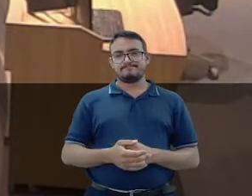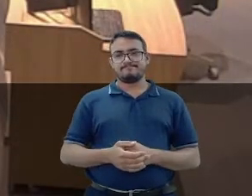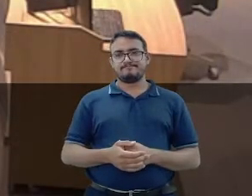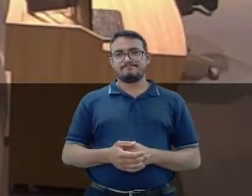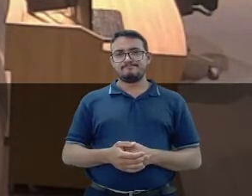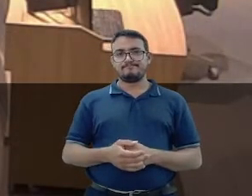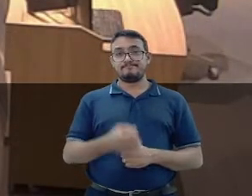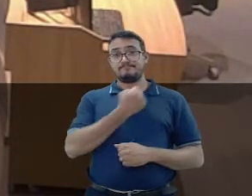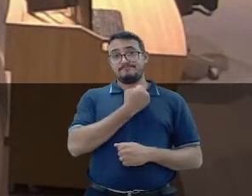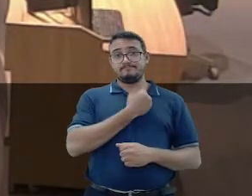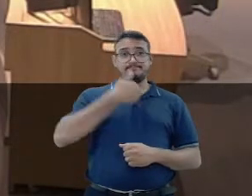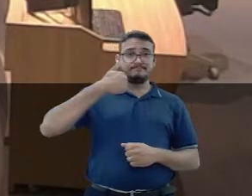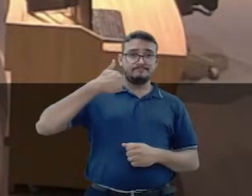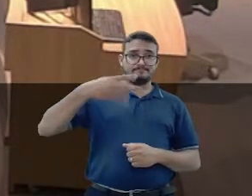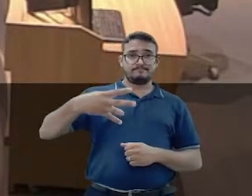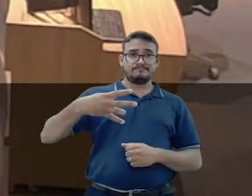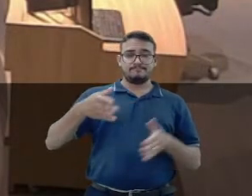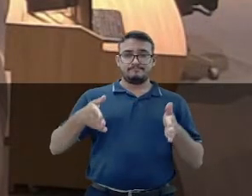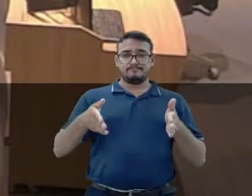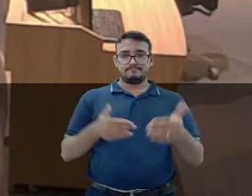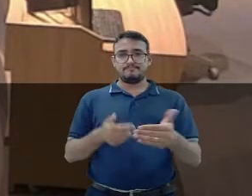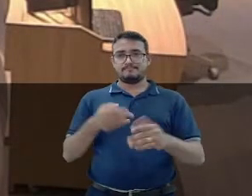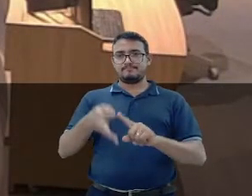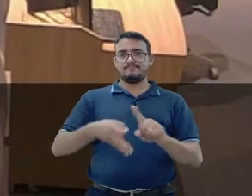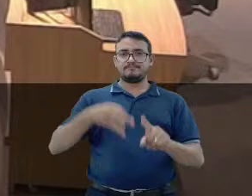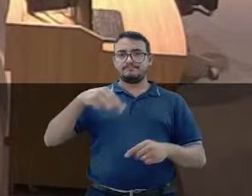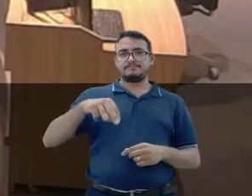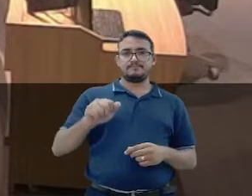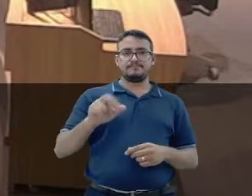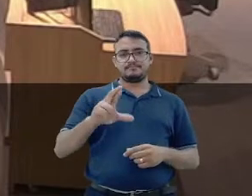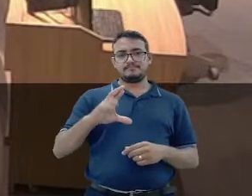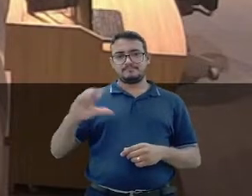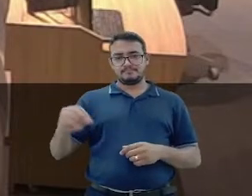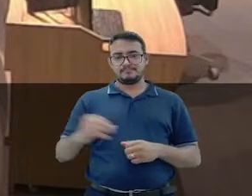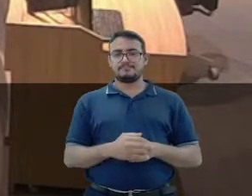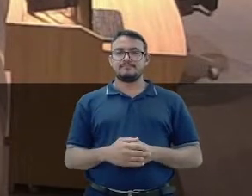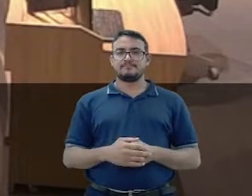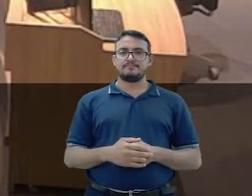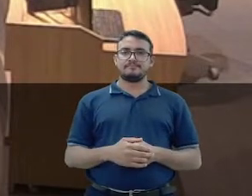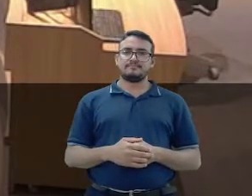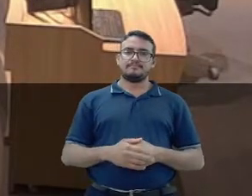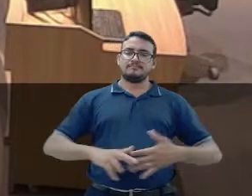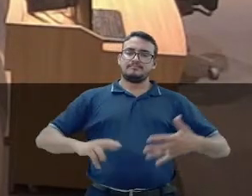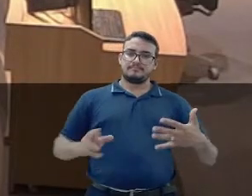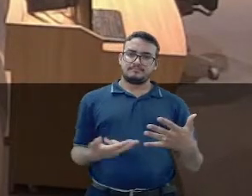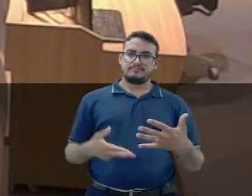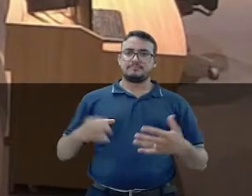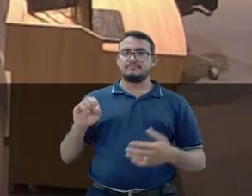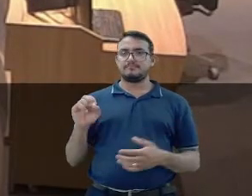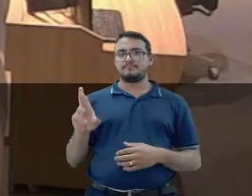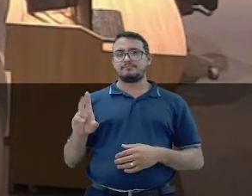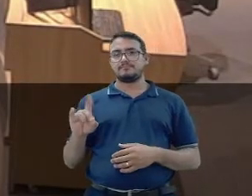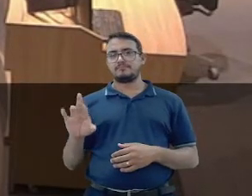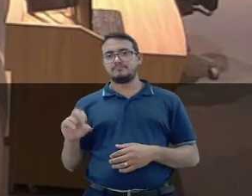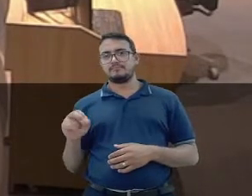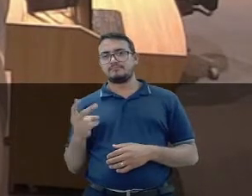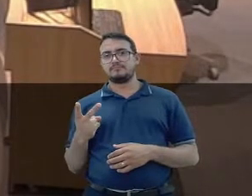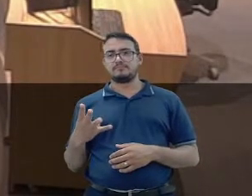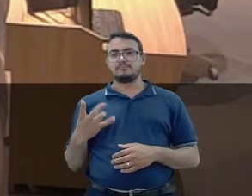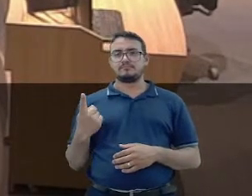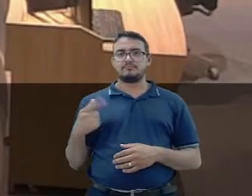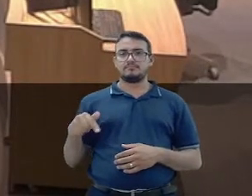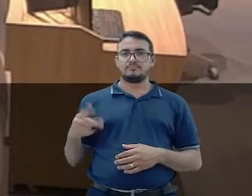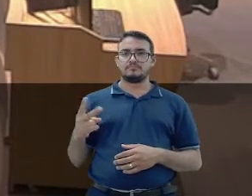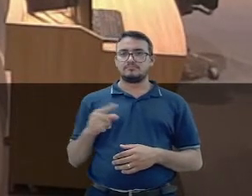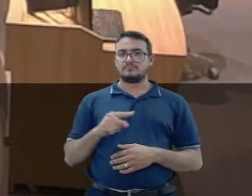trabalho. Número 14, da sala do desembargador, Márcio Vasques, de Balde Almeida. Recurso ordinário 24172,